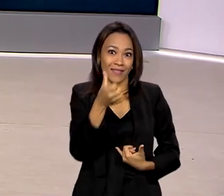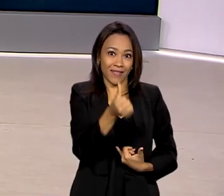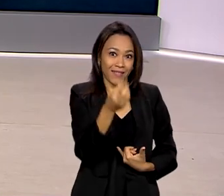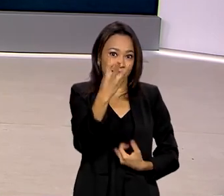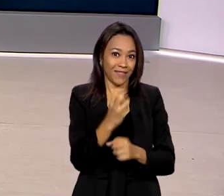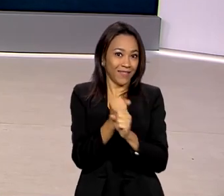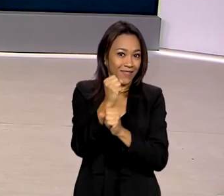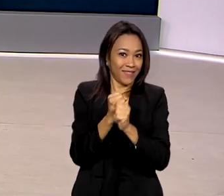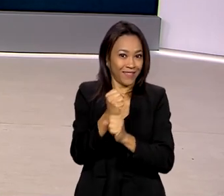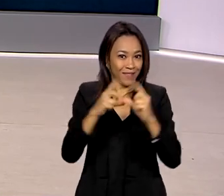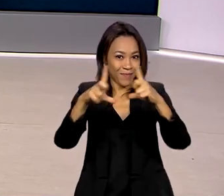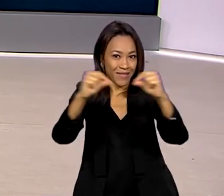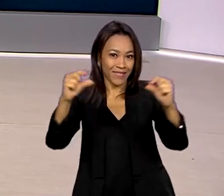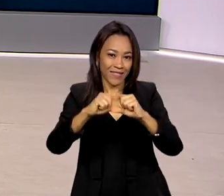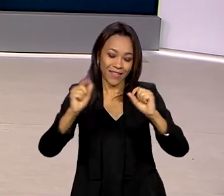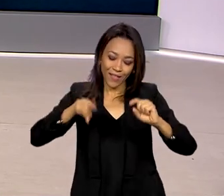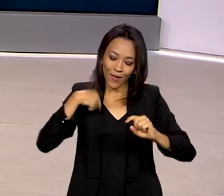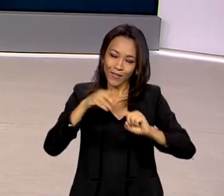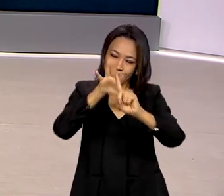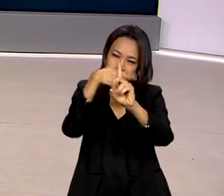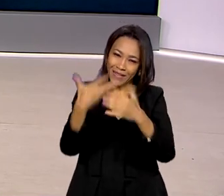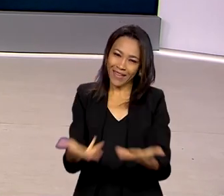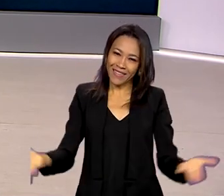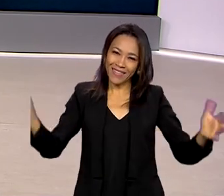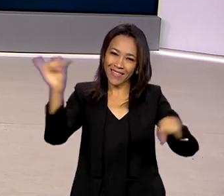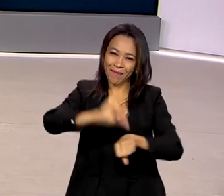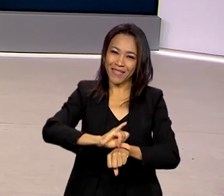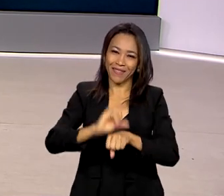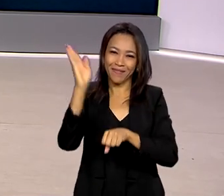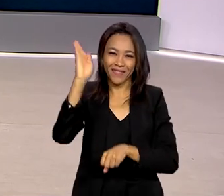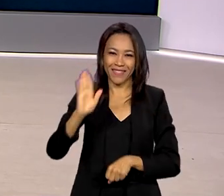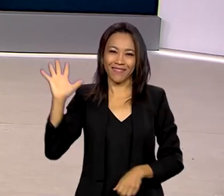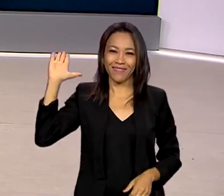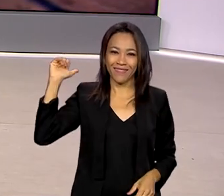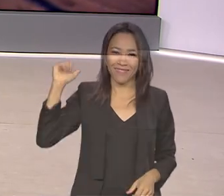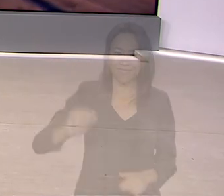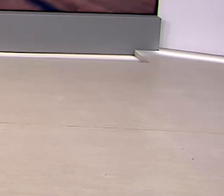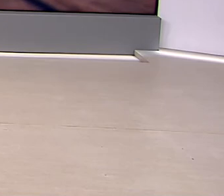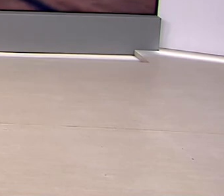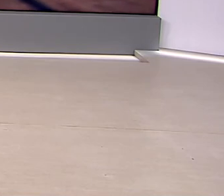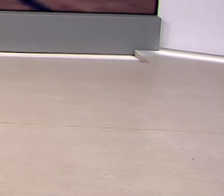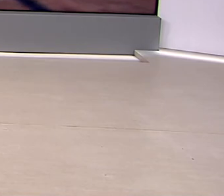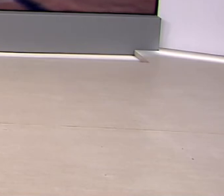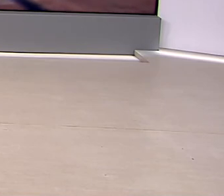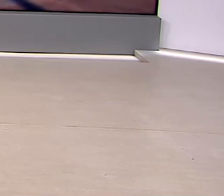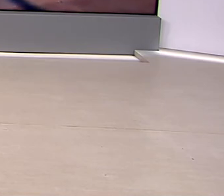anos. Nossa homenagem à capital federal. Até a próxima. Tchau. Thank you.